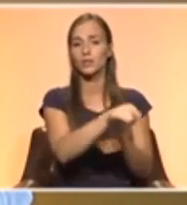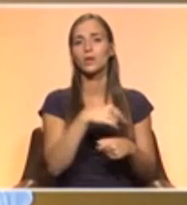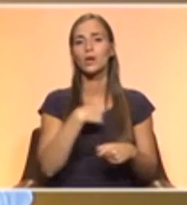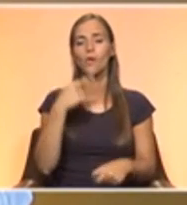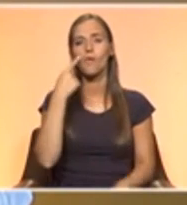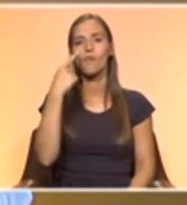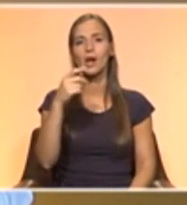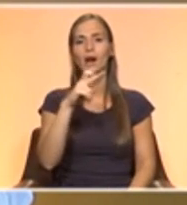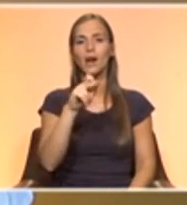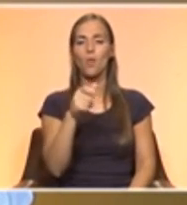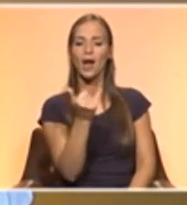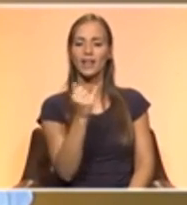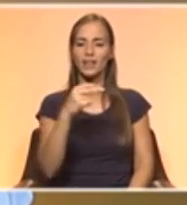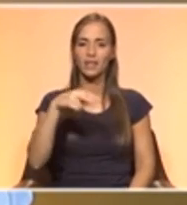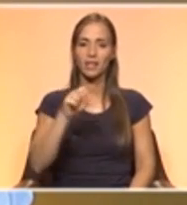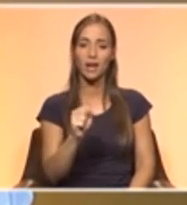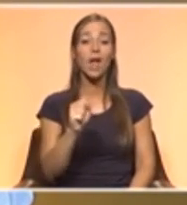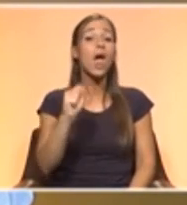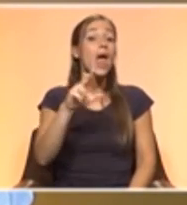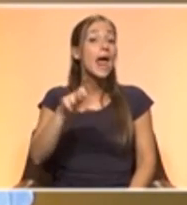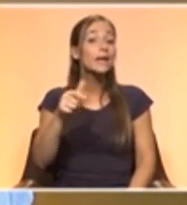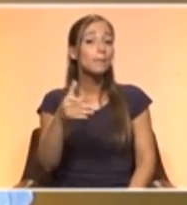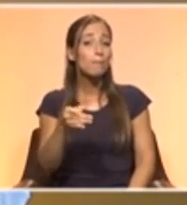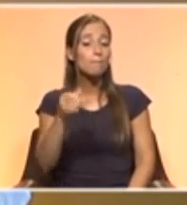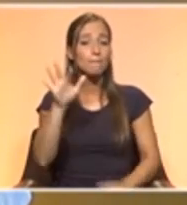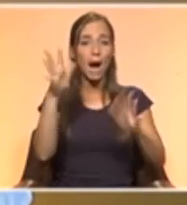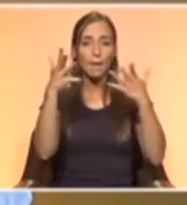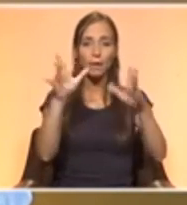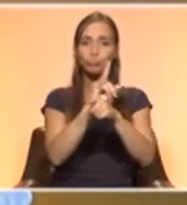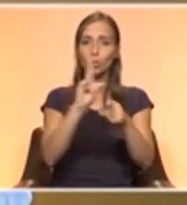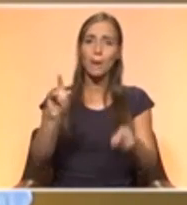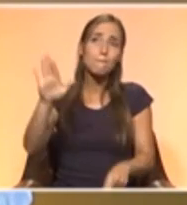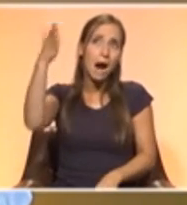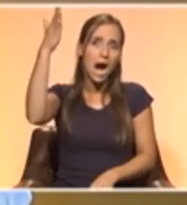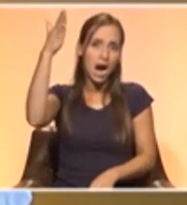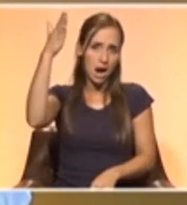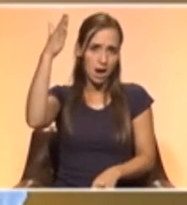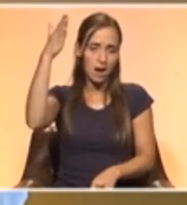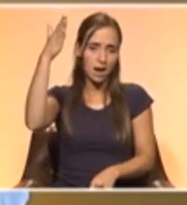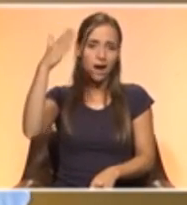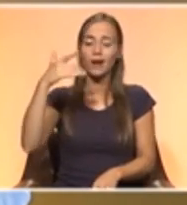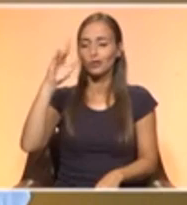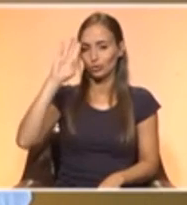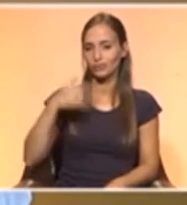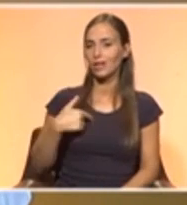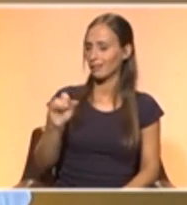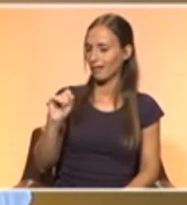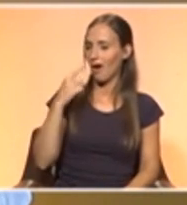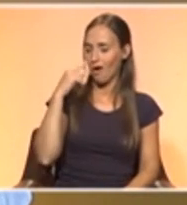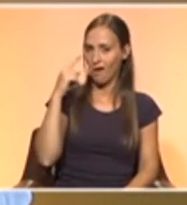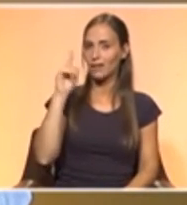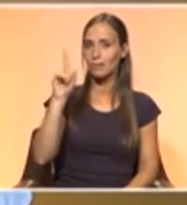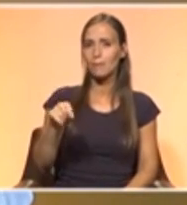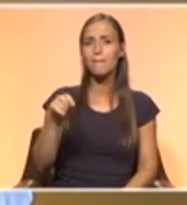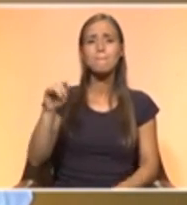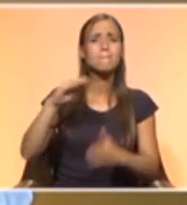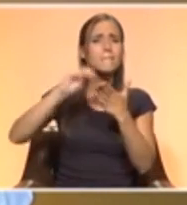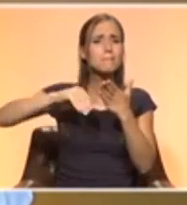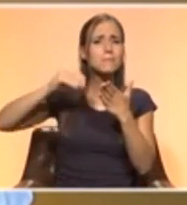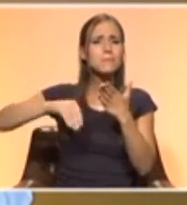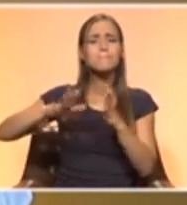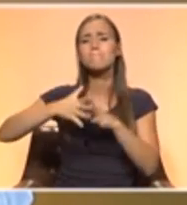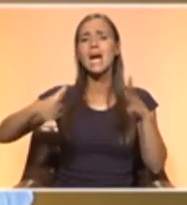ranking e RTP está de parabéns porque tá em primeiro lugar em Portugal eu sei também foi ver é é é o canal que tem mais subscritores em Portugal tem